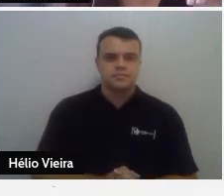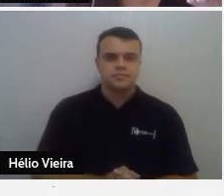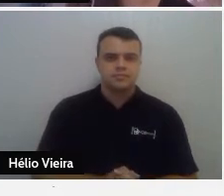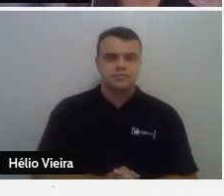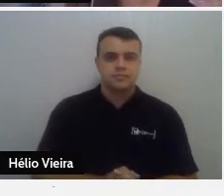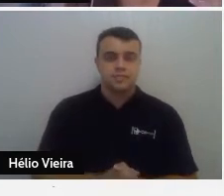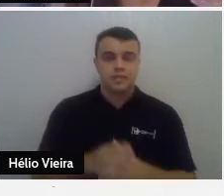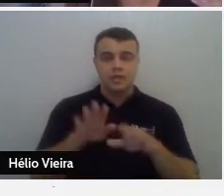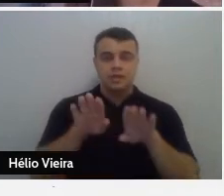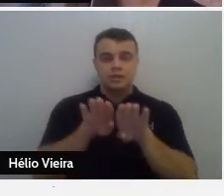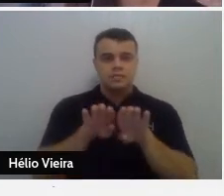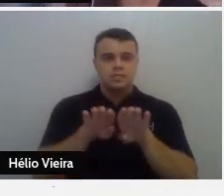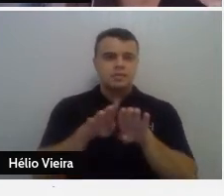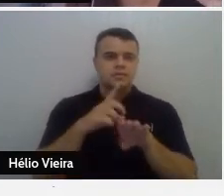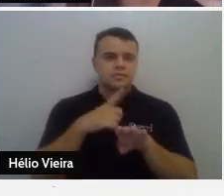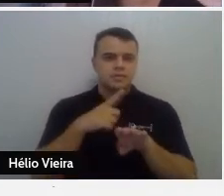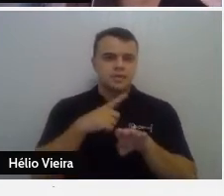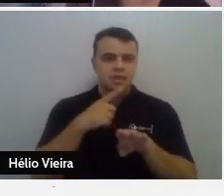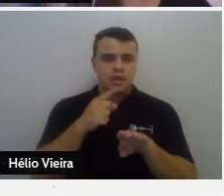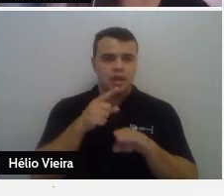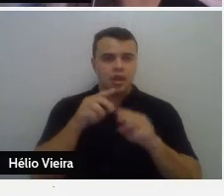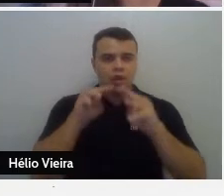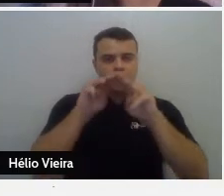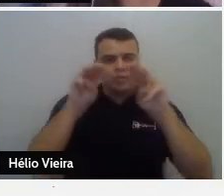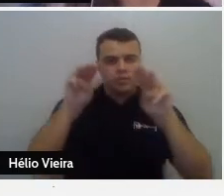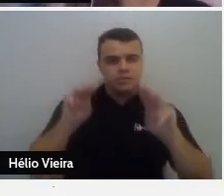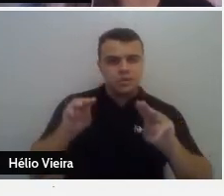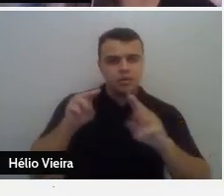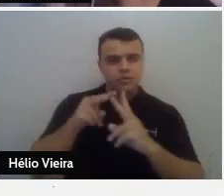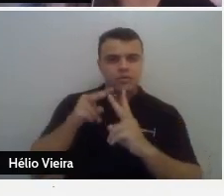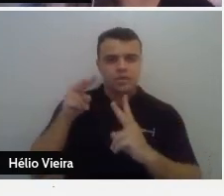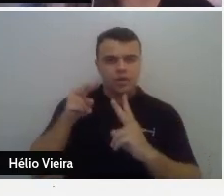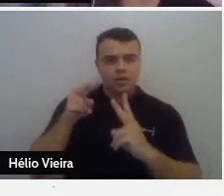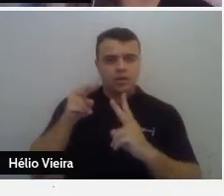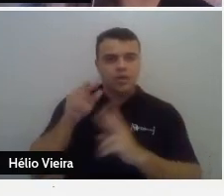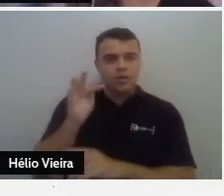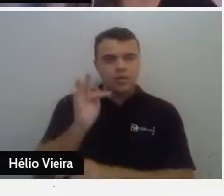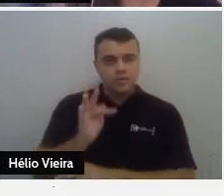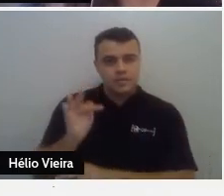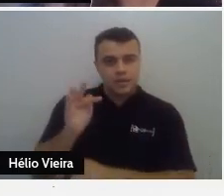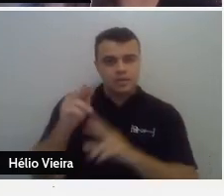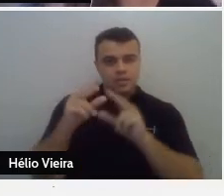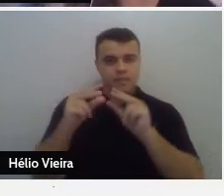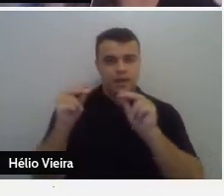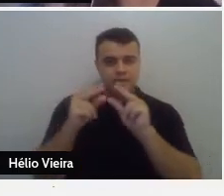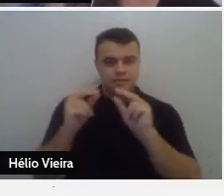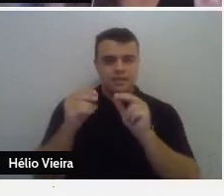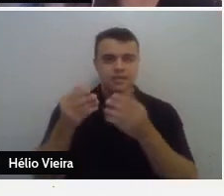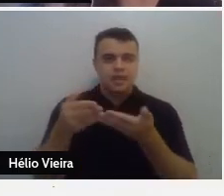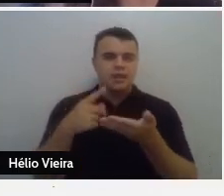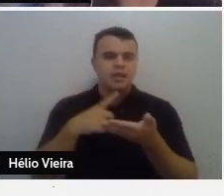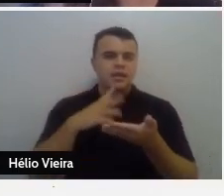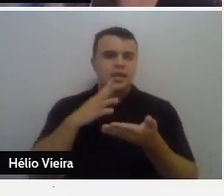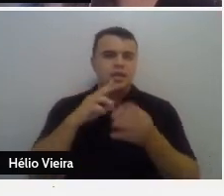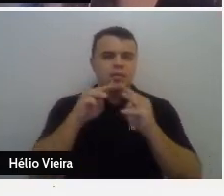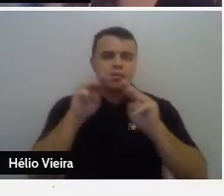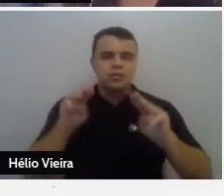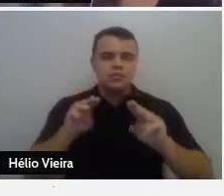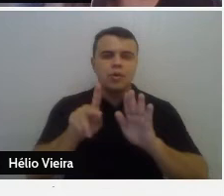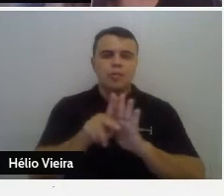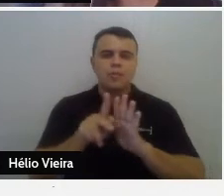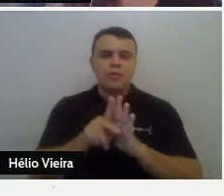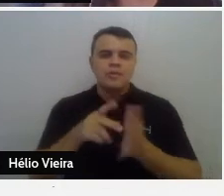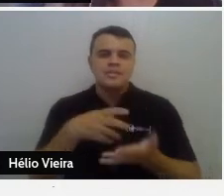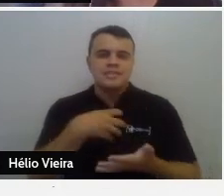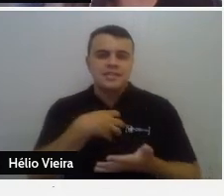Então, a gente tem aqui também o Museu Virtual da Universidade de Brasília. É um museu de ciência.